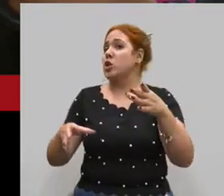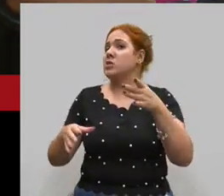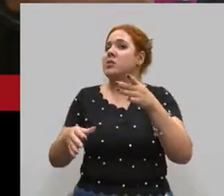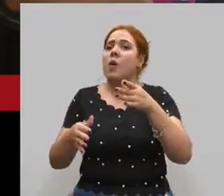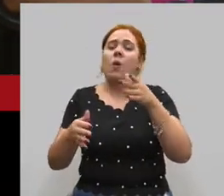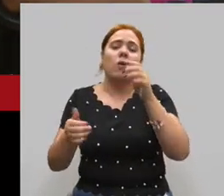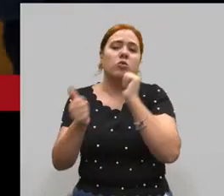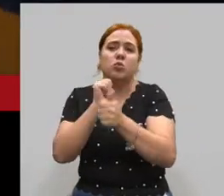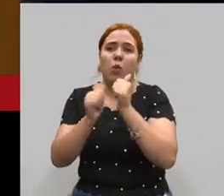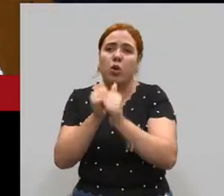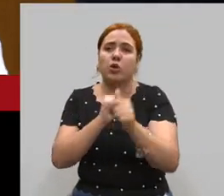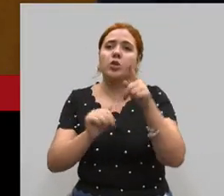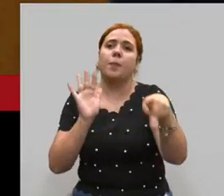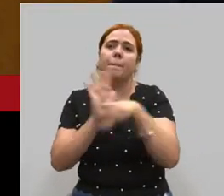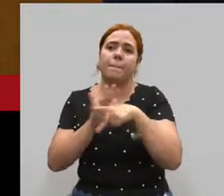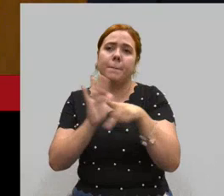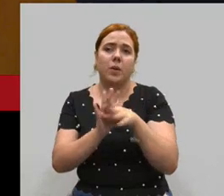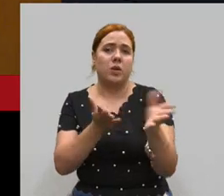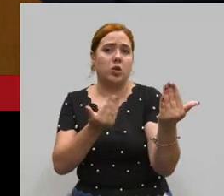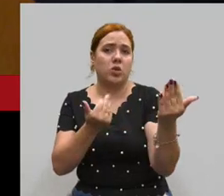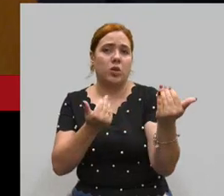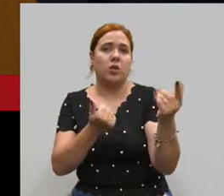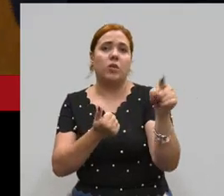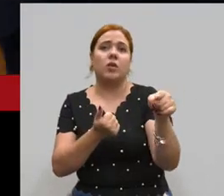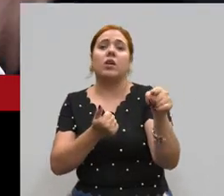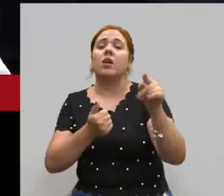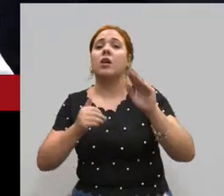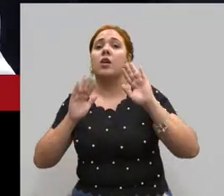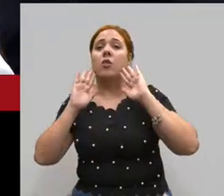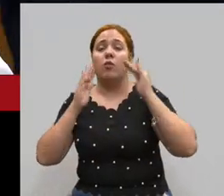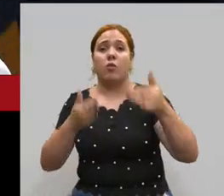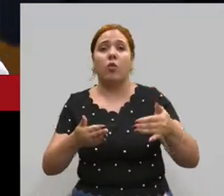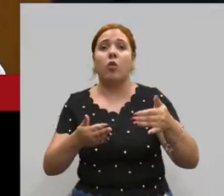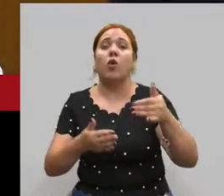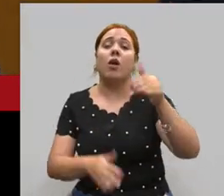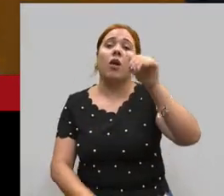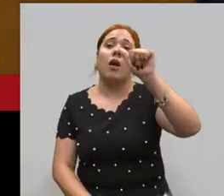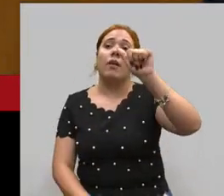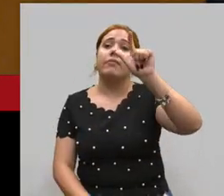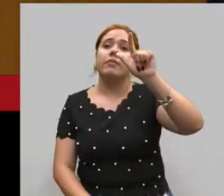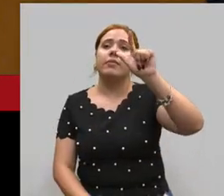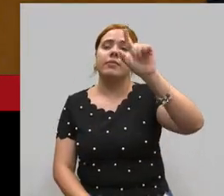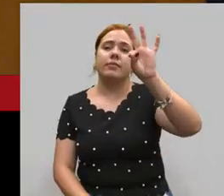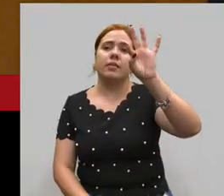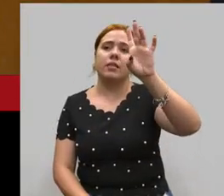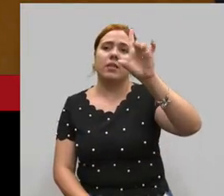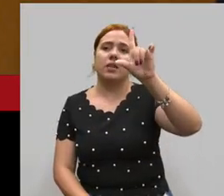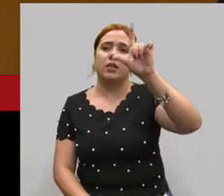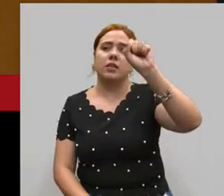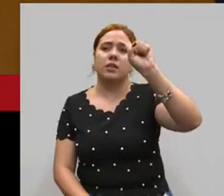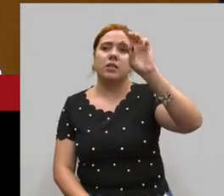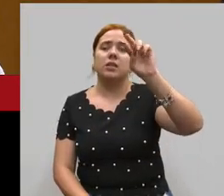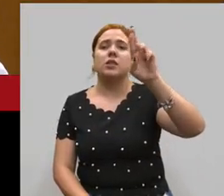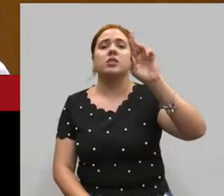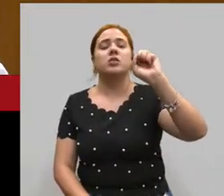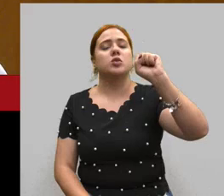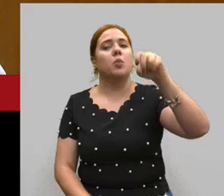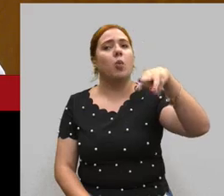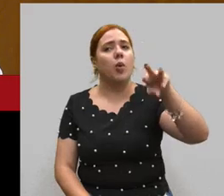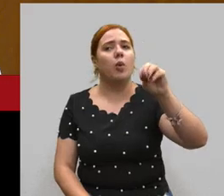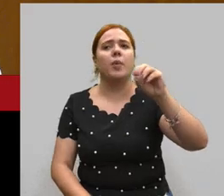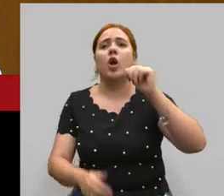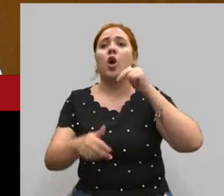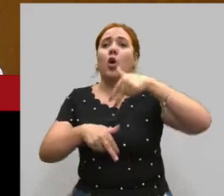do paradesporto o atletismo foi muito bem representado no geves e a categoria do paradesporto foi